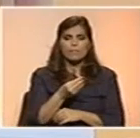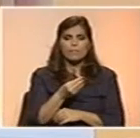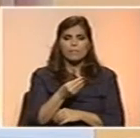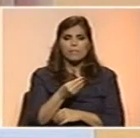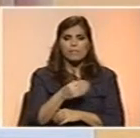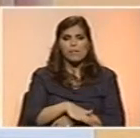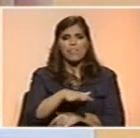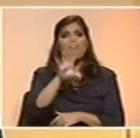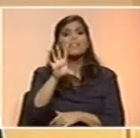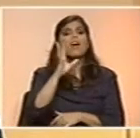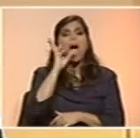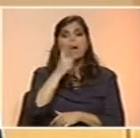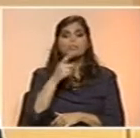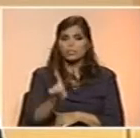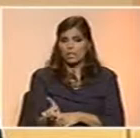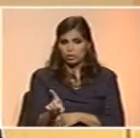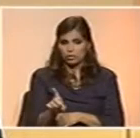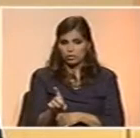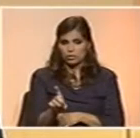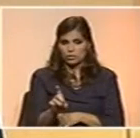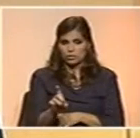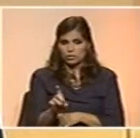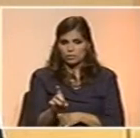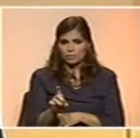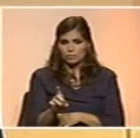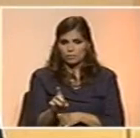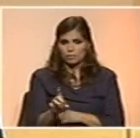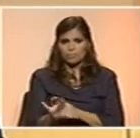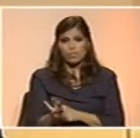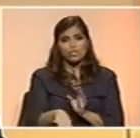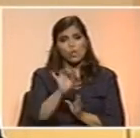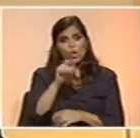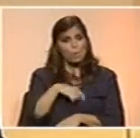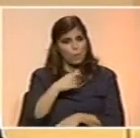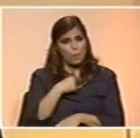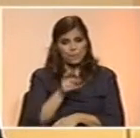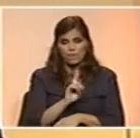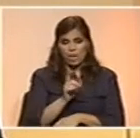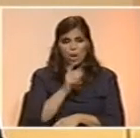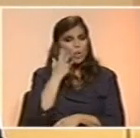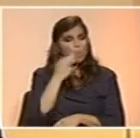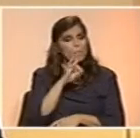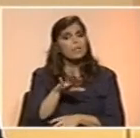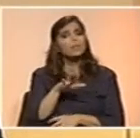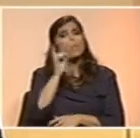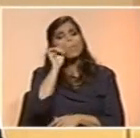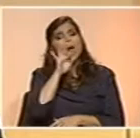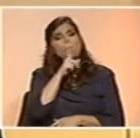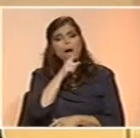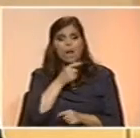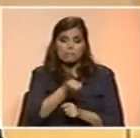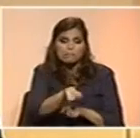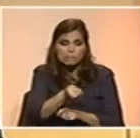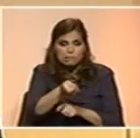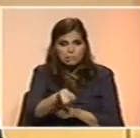6 anos, já temos uma grande prevalência... Aos 6 anos não fazem opções próprias, em princípio são os pais que fazem eventualmente, essa opção,